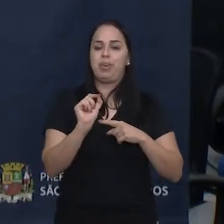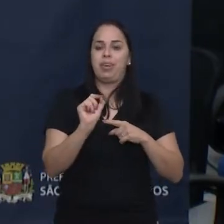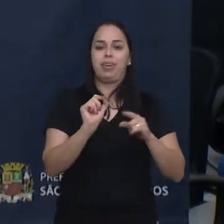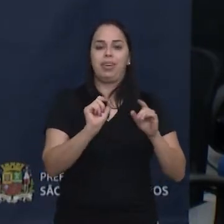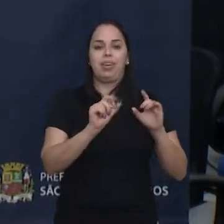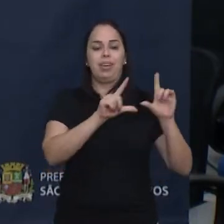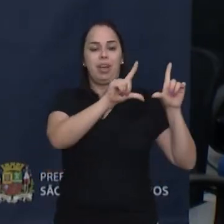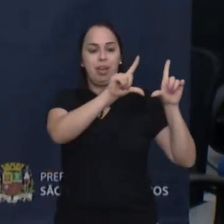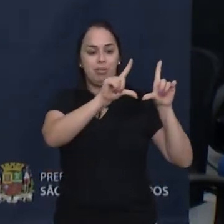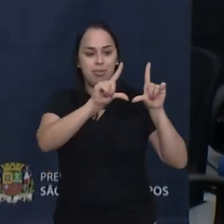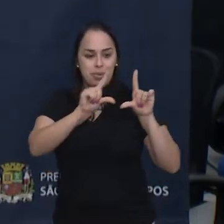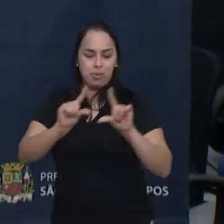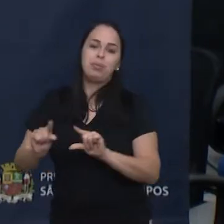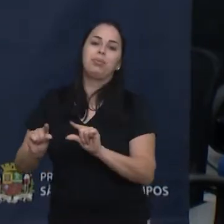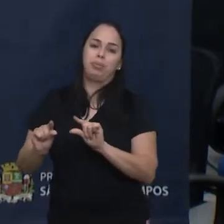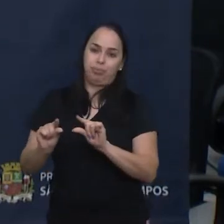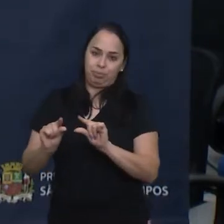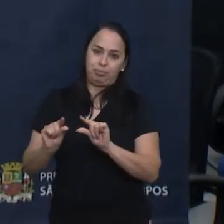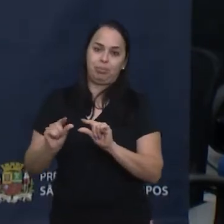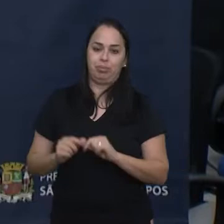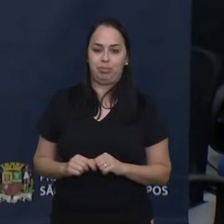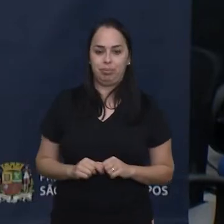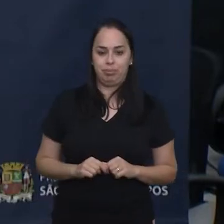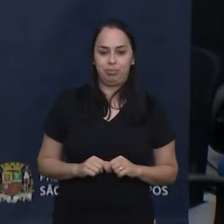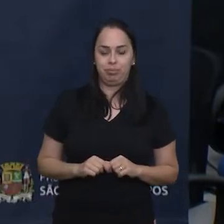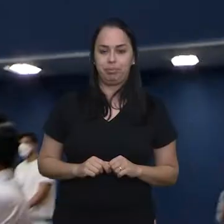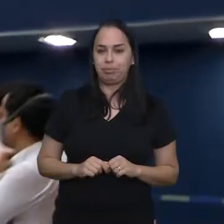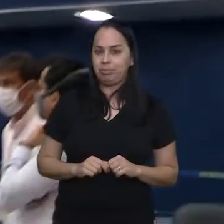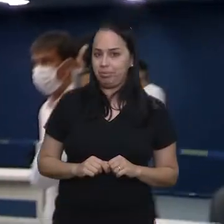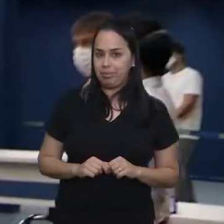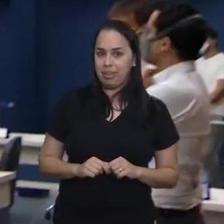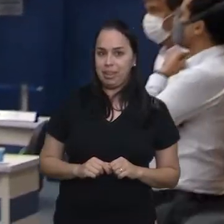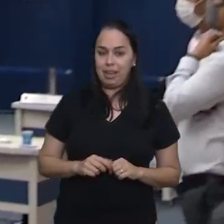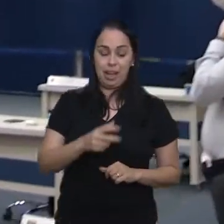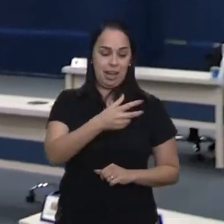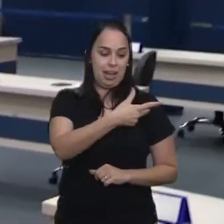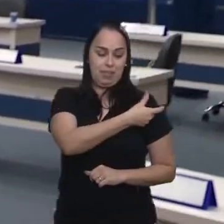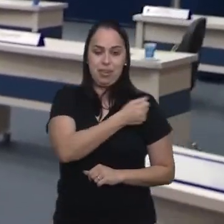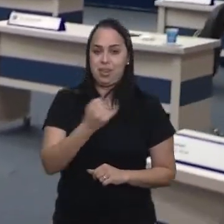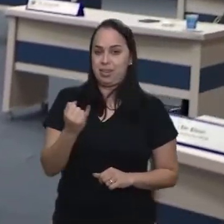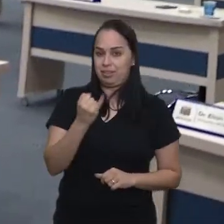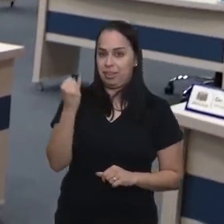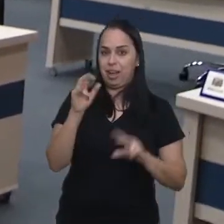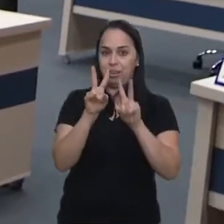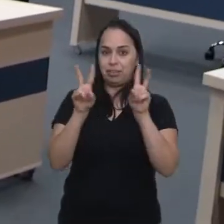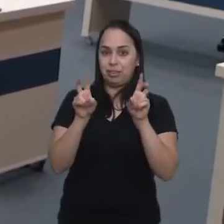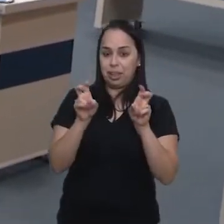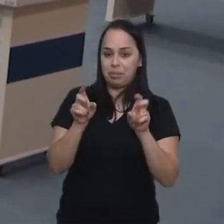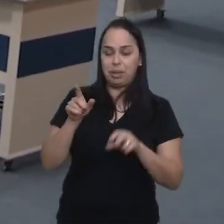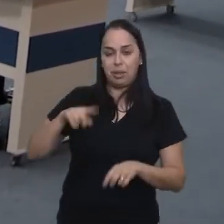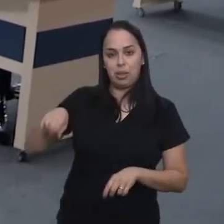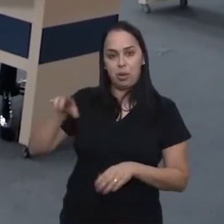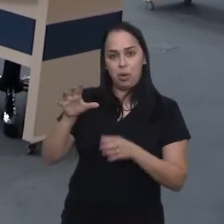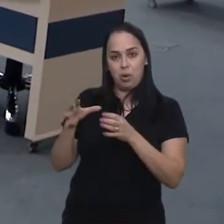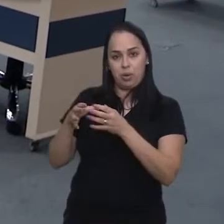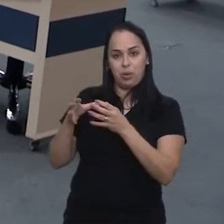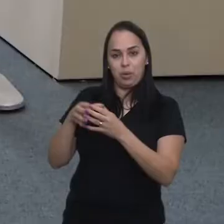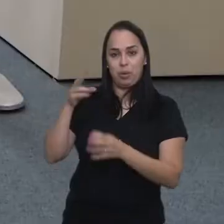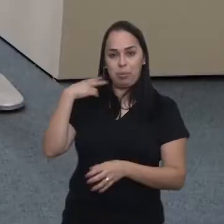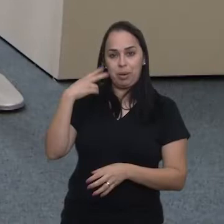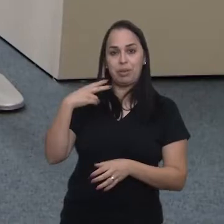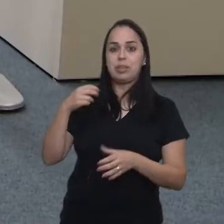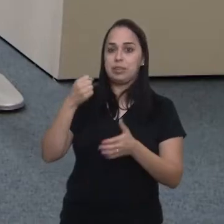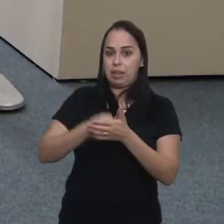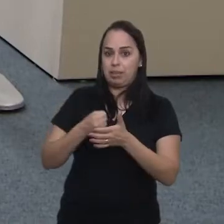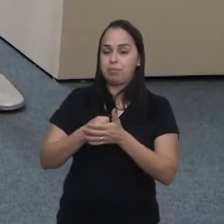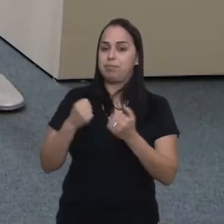redução ainda mais acentuada dos casos de Covid no município. A importância da vacinação é também um tema defendido pelos vereadores da